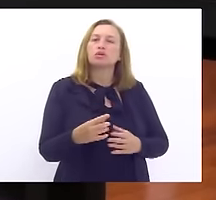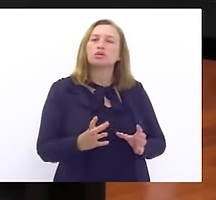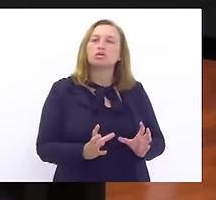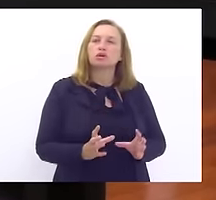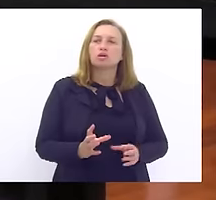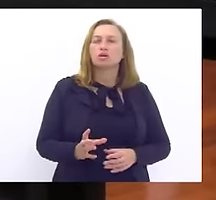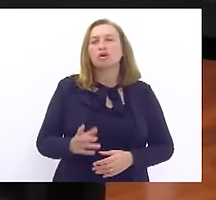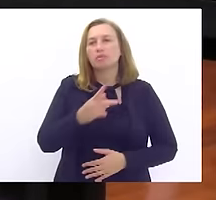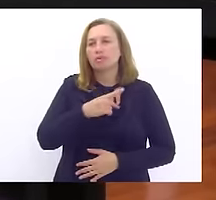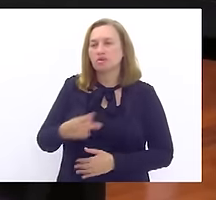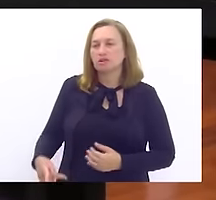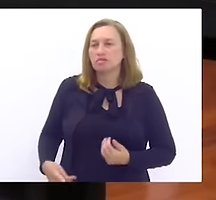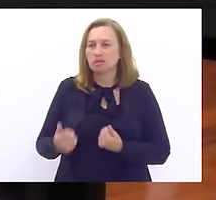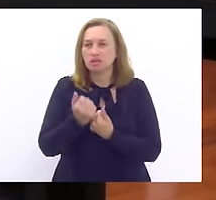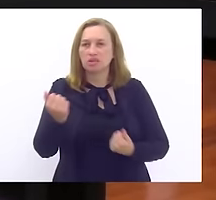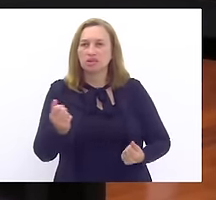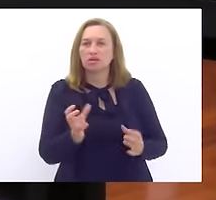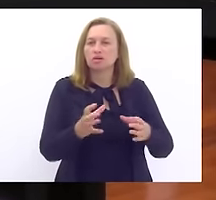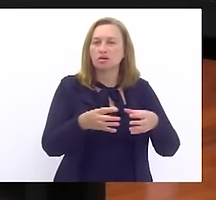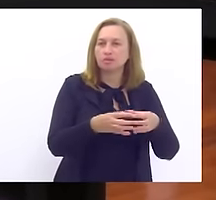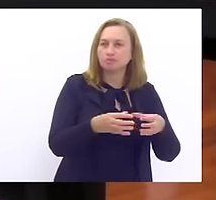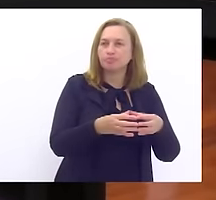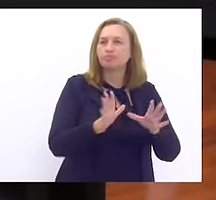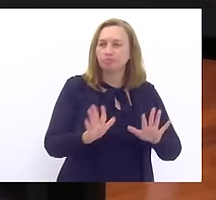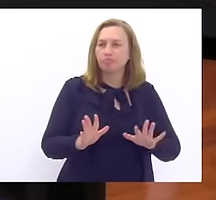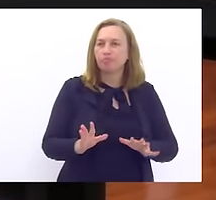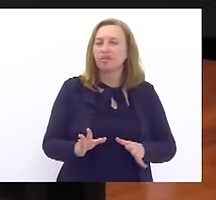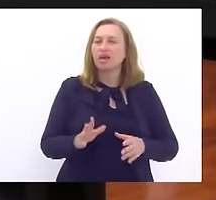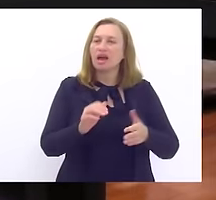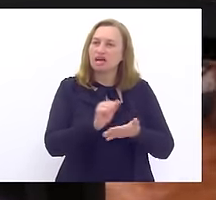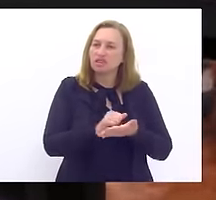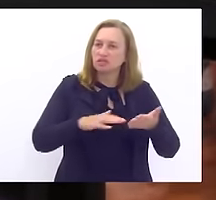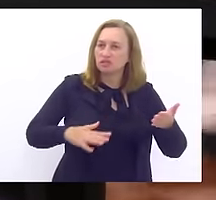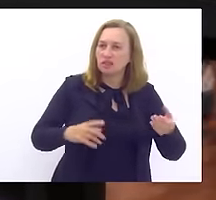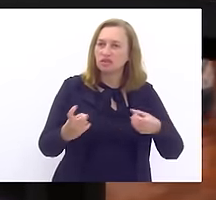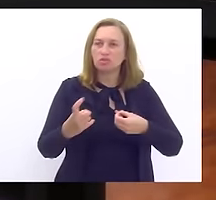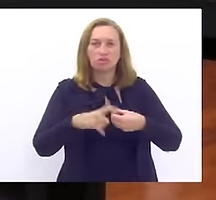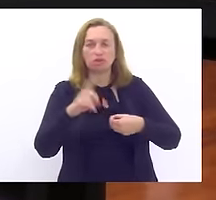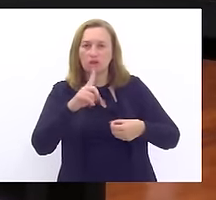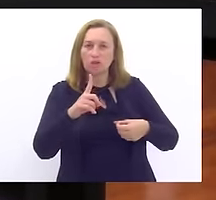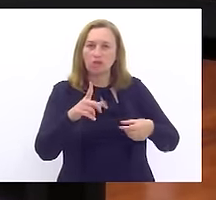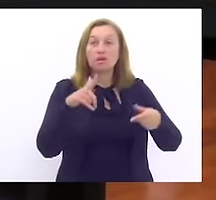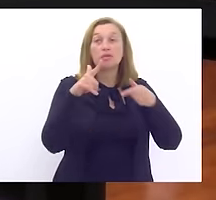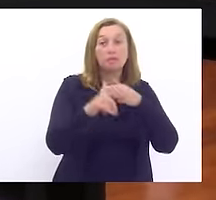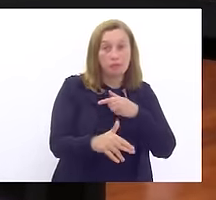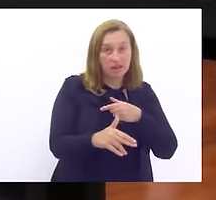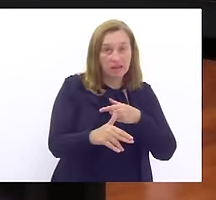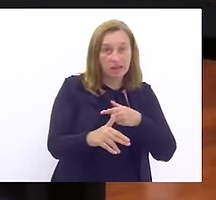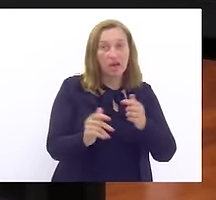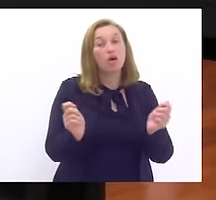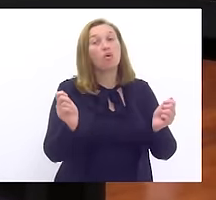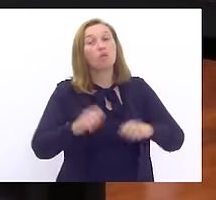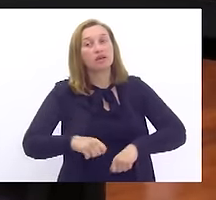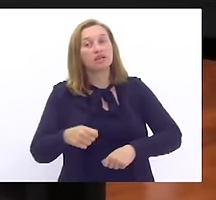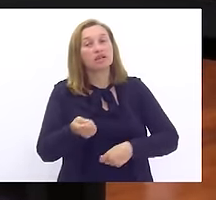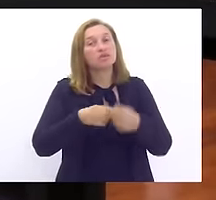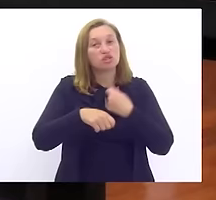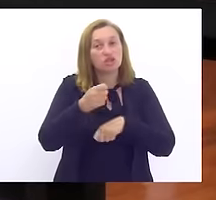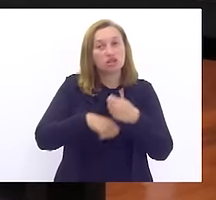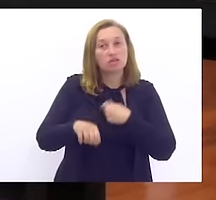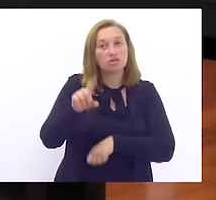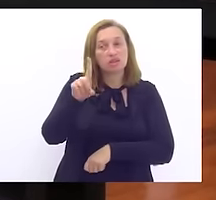a gente entende que Essas atividades de convênio não atrapalha atividade ou seja não atrapalha competência administrativa do dela